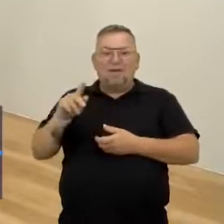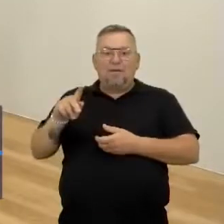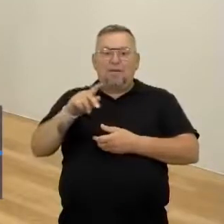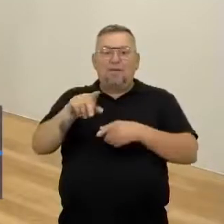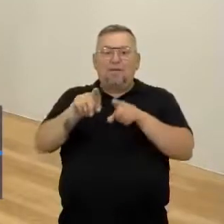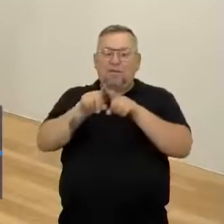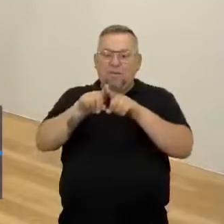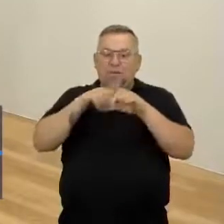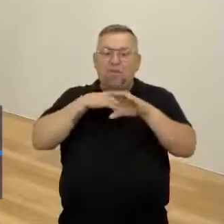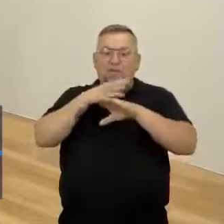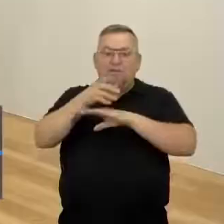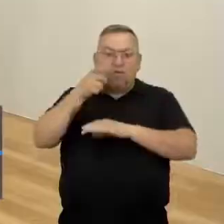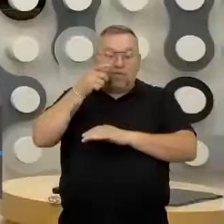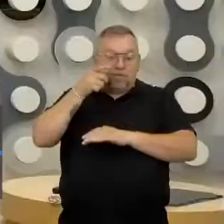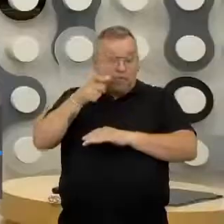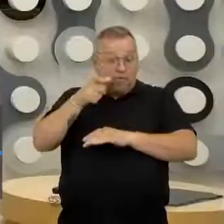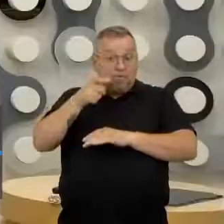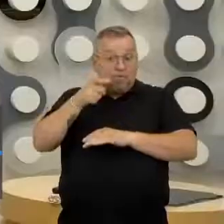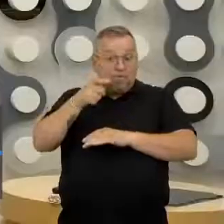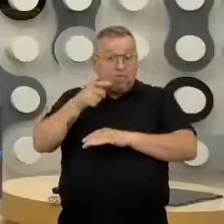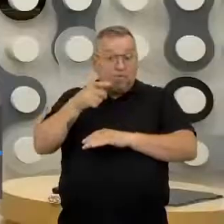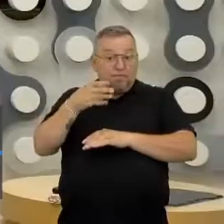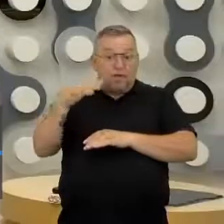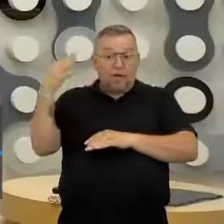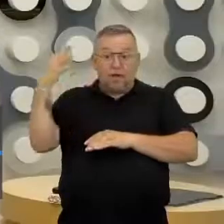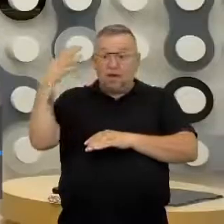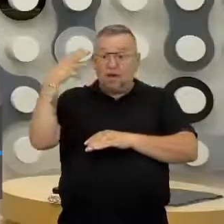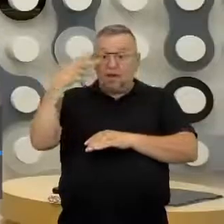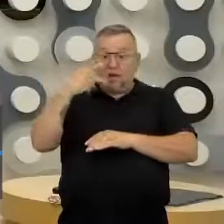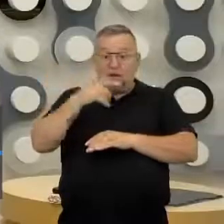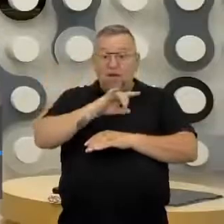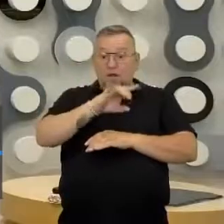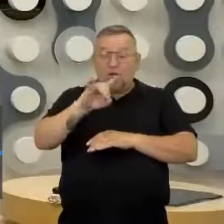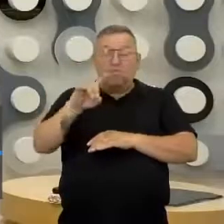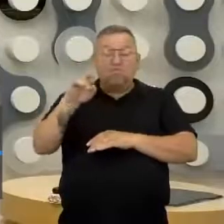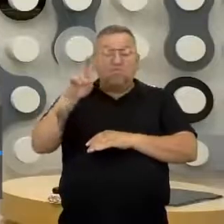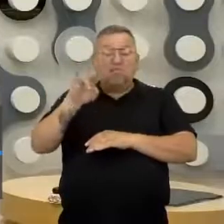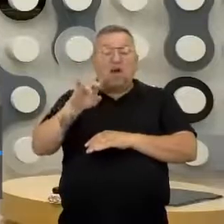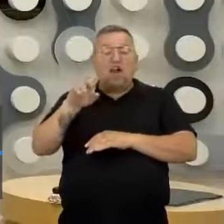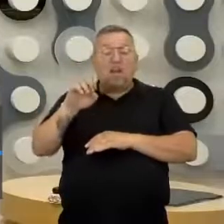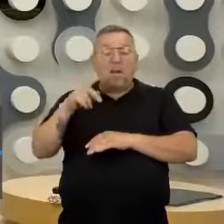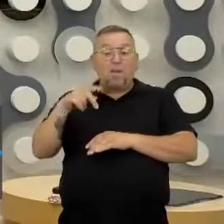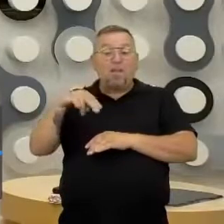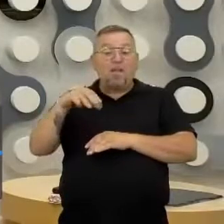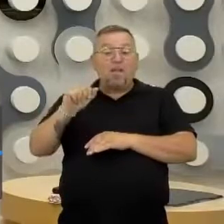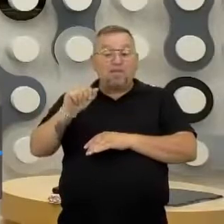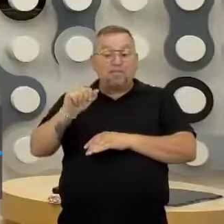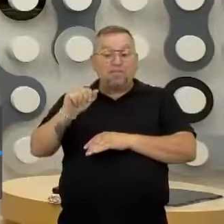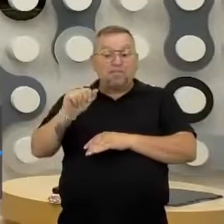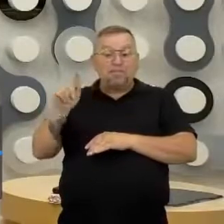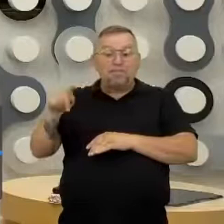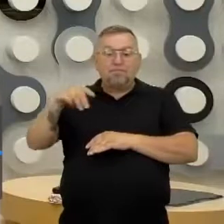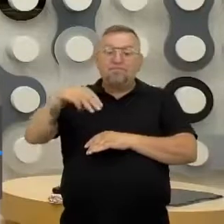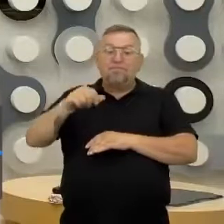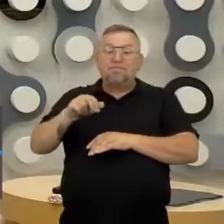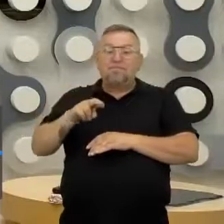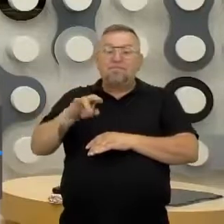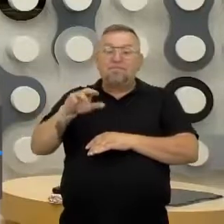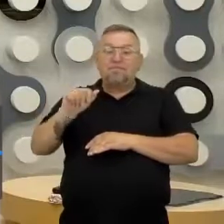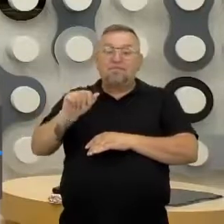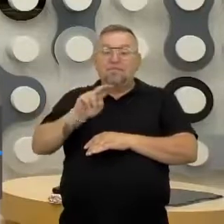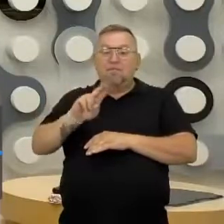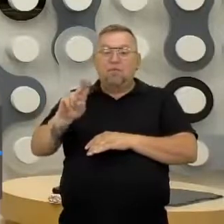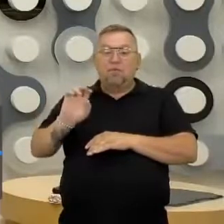comenta que já foi e assistiu, realmente é muito belo cada espetáculo e vale a pena. A professora Mariana pergunta o nome